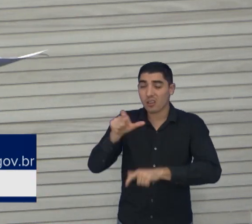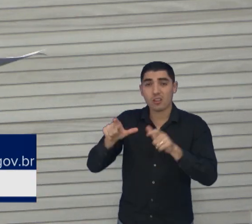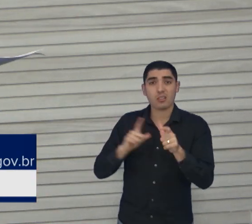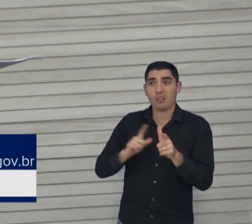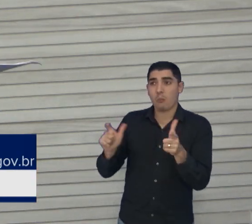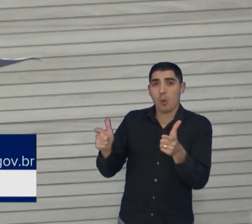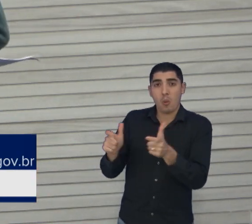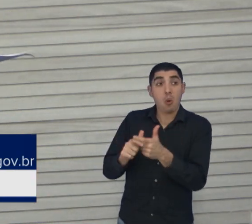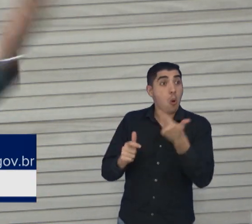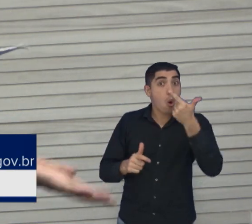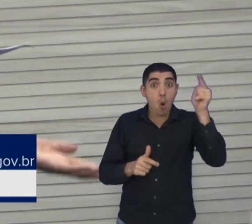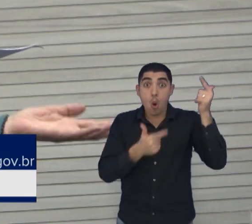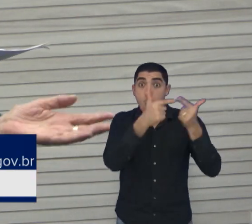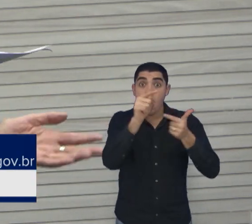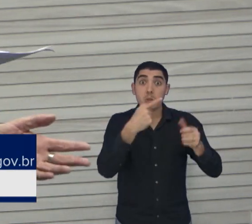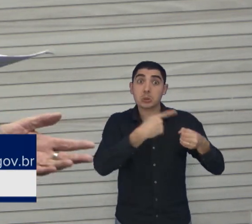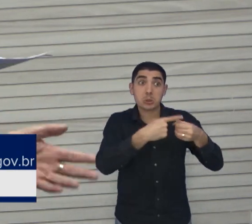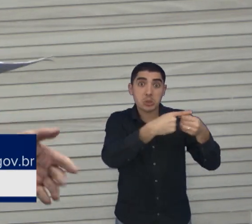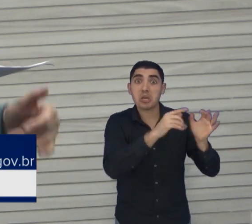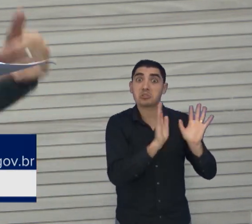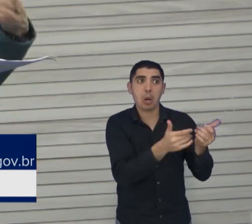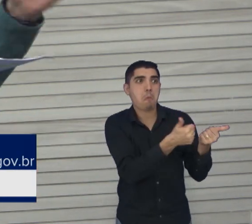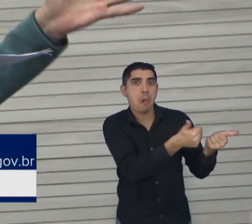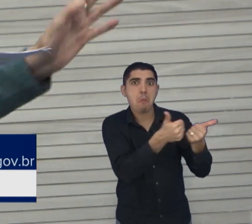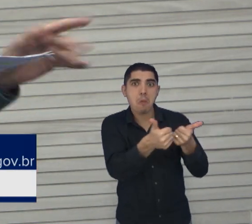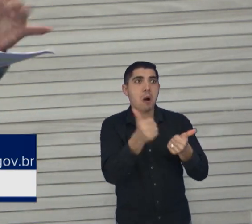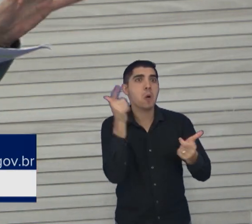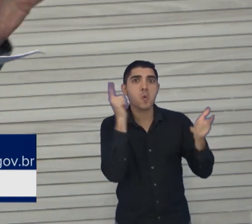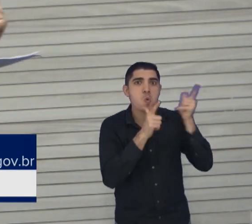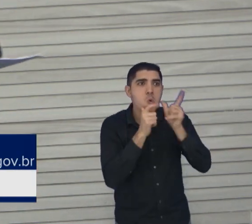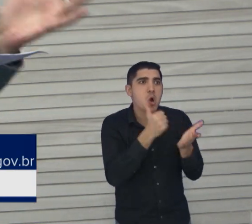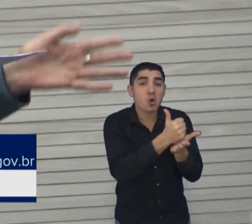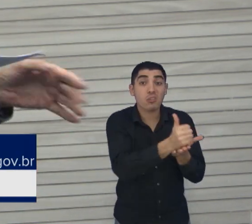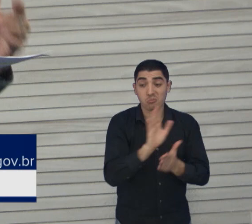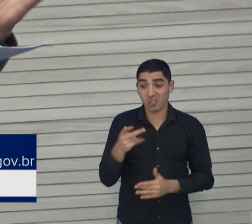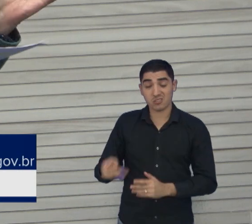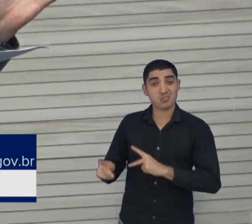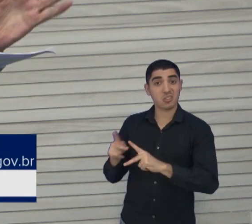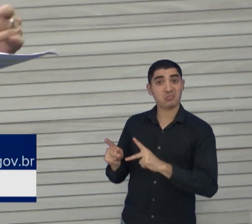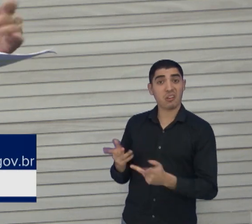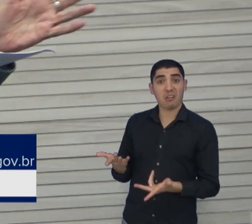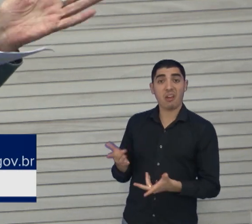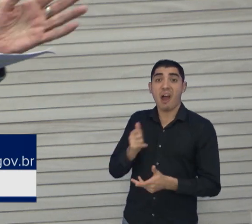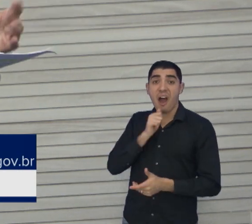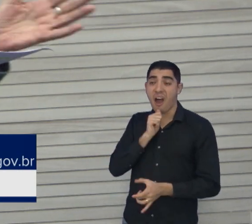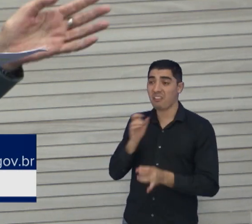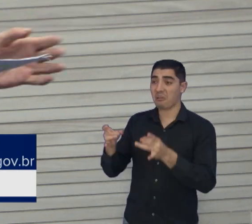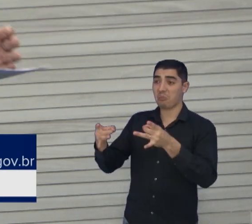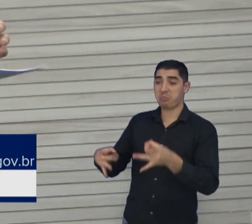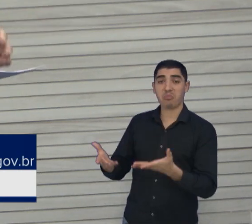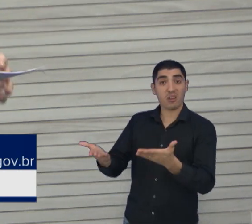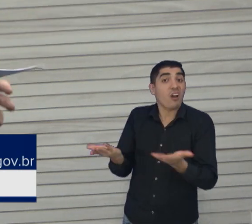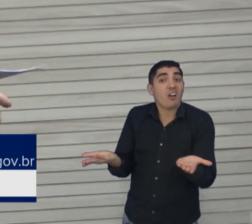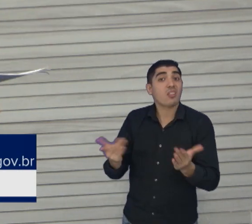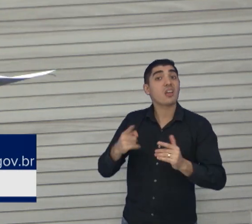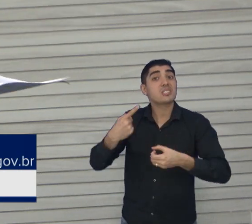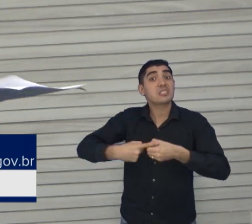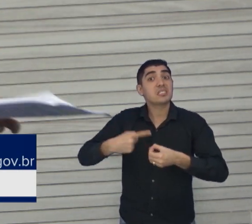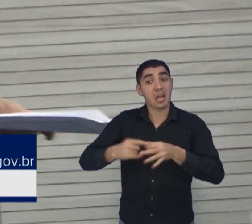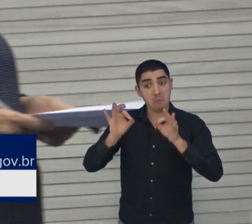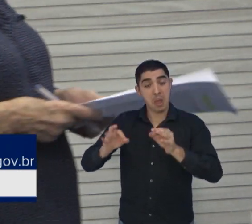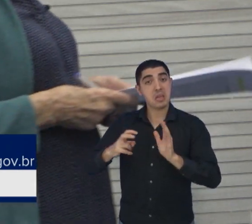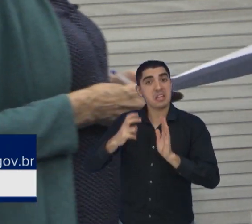já contrataram, as outras cidades estão se virando, só São José que está aqui. A cidade da tecnologia em Passo de